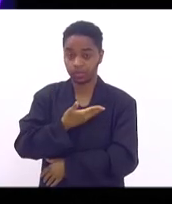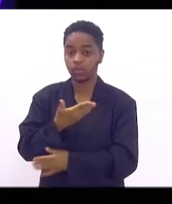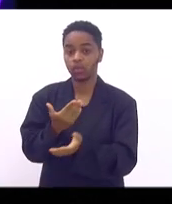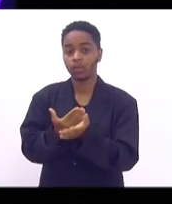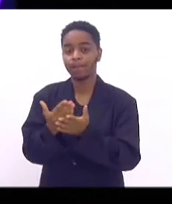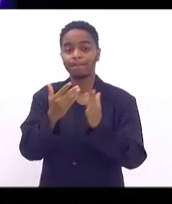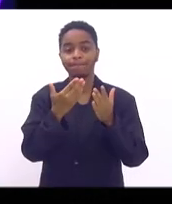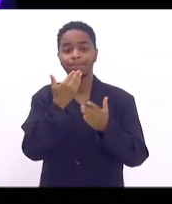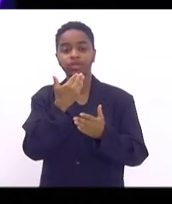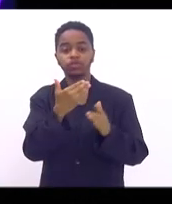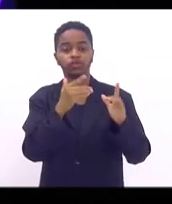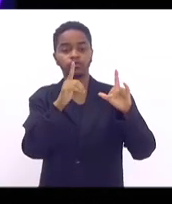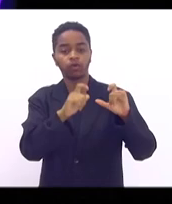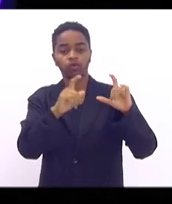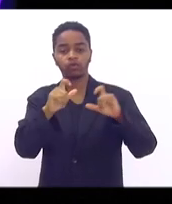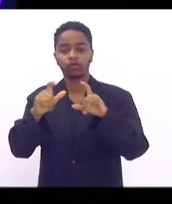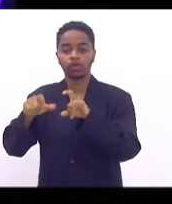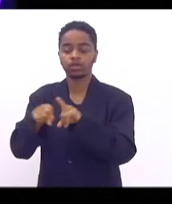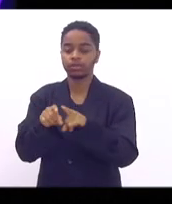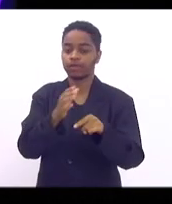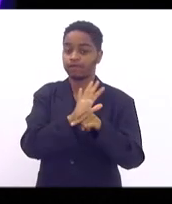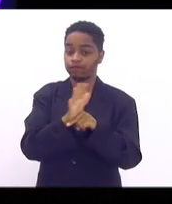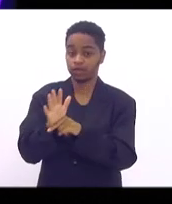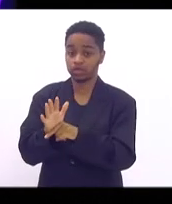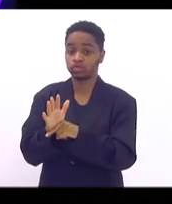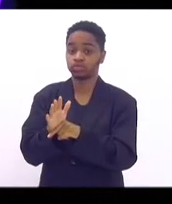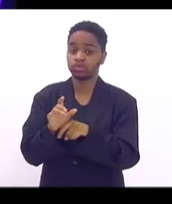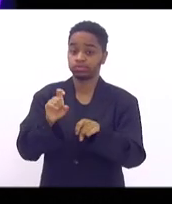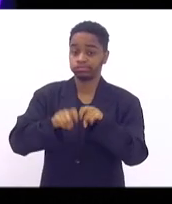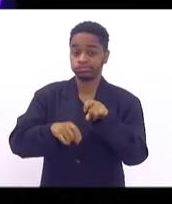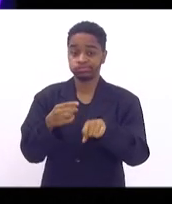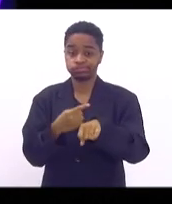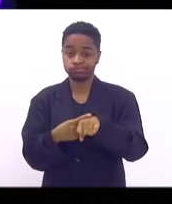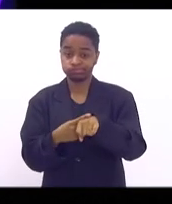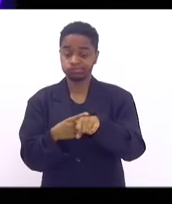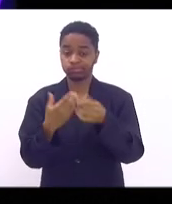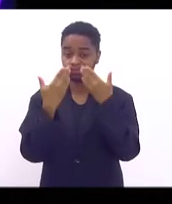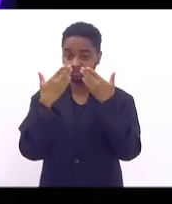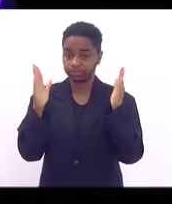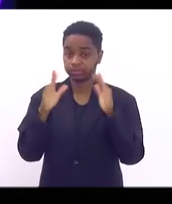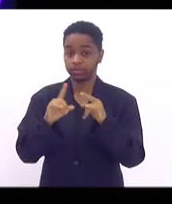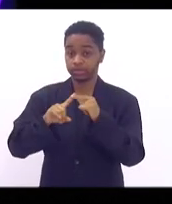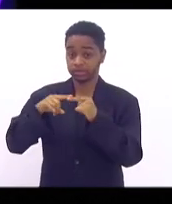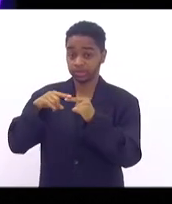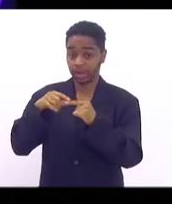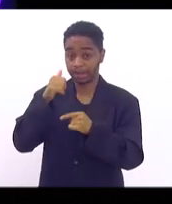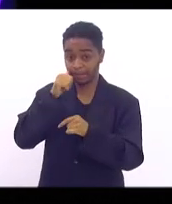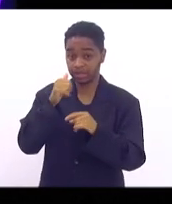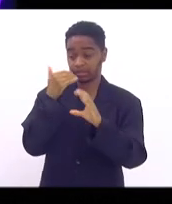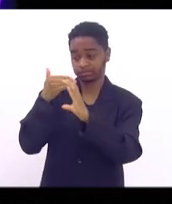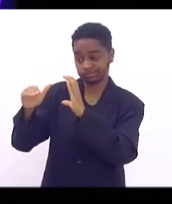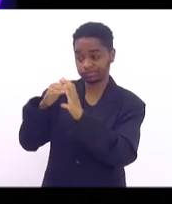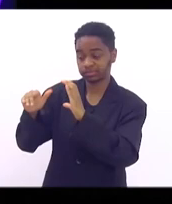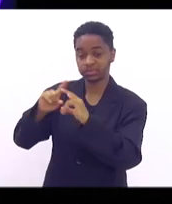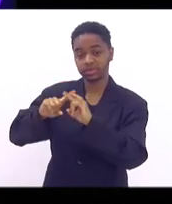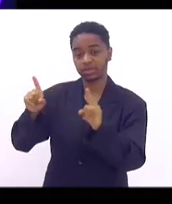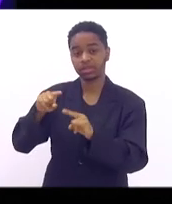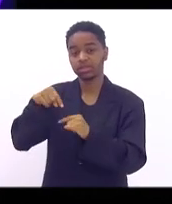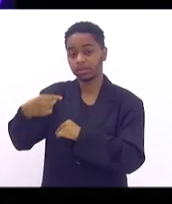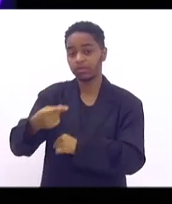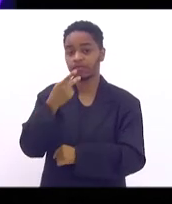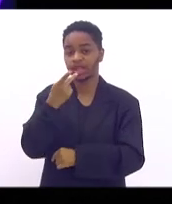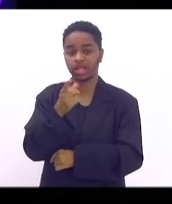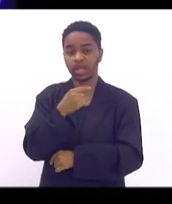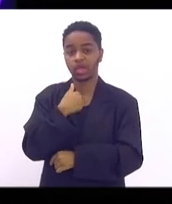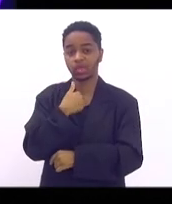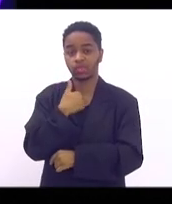e vídeos de conteúdo sexual. Essa adolescente começa a enviar e quando ela rejeita, ele começa a ameaçar de que ele